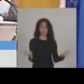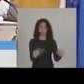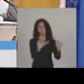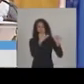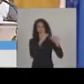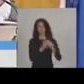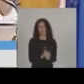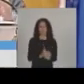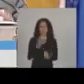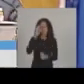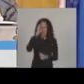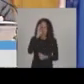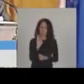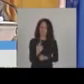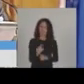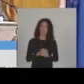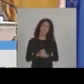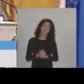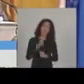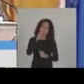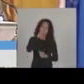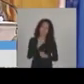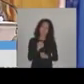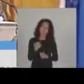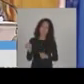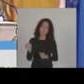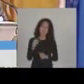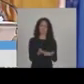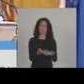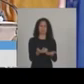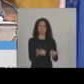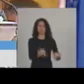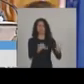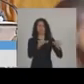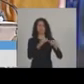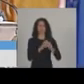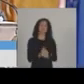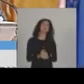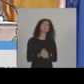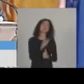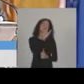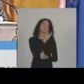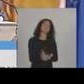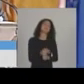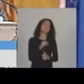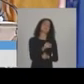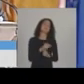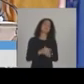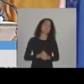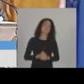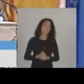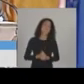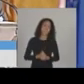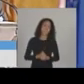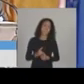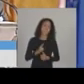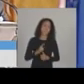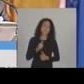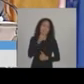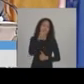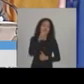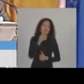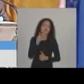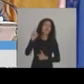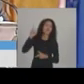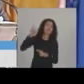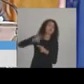não sei se vocês lembram desse Senador de ar Aqui que teve a mulher presa